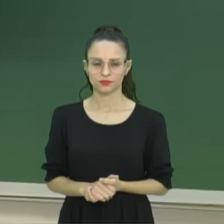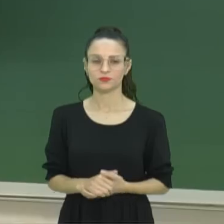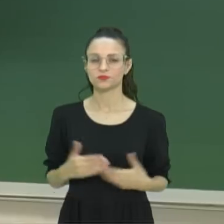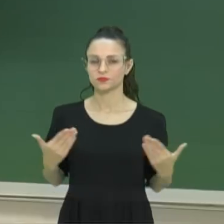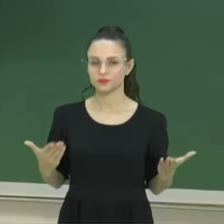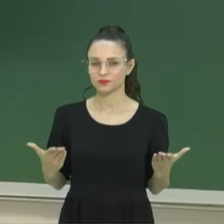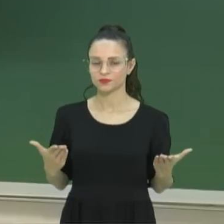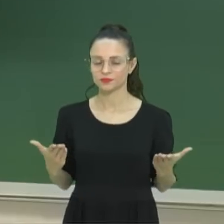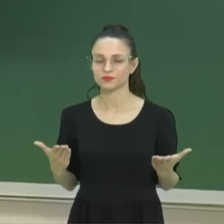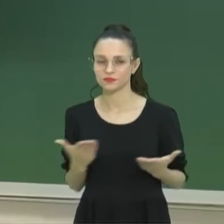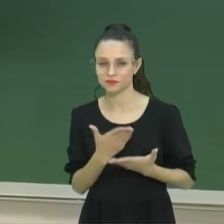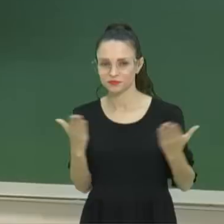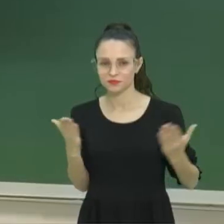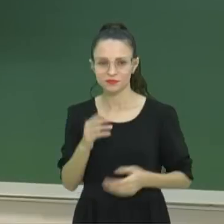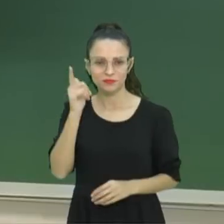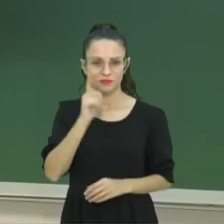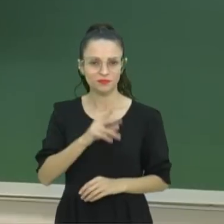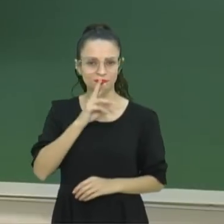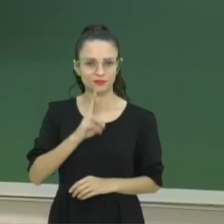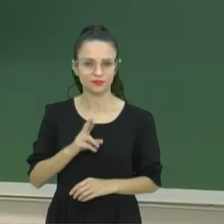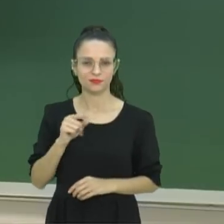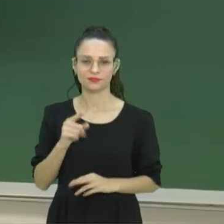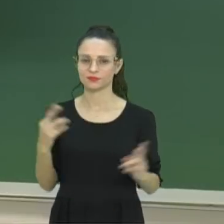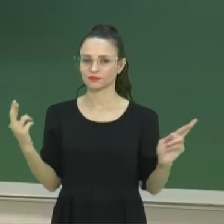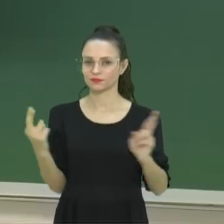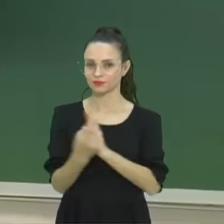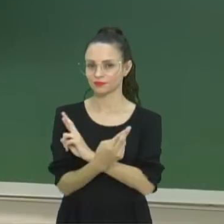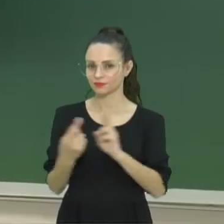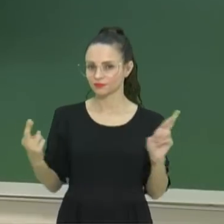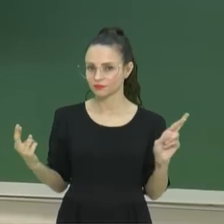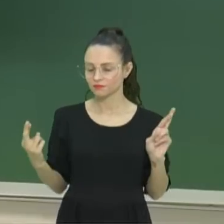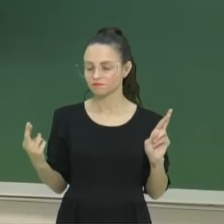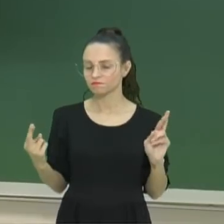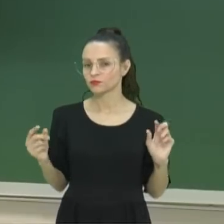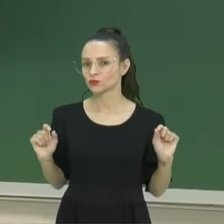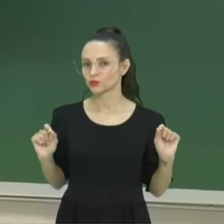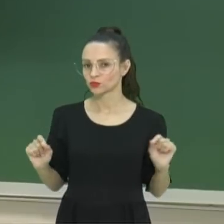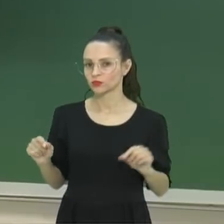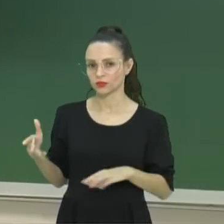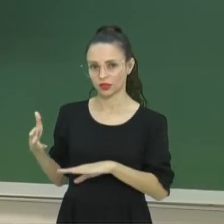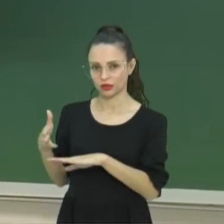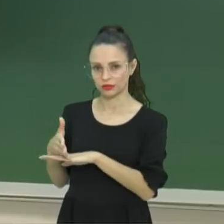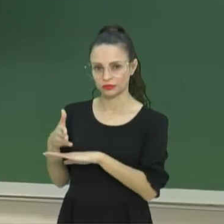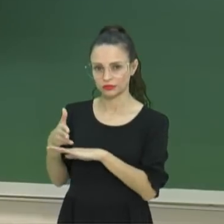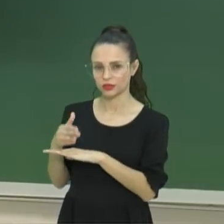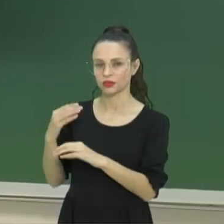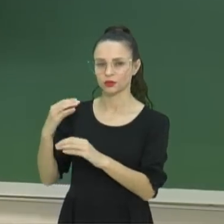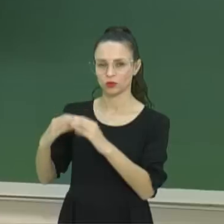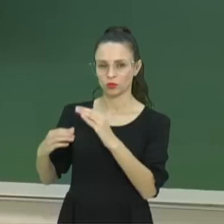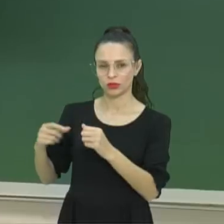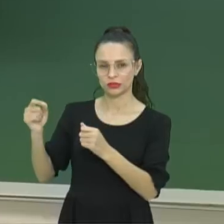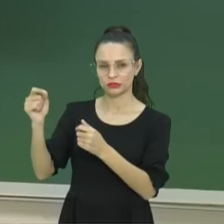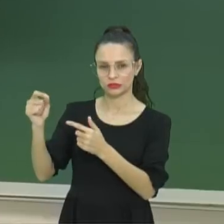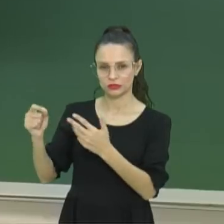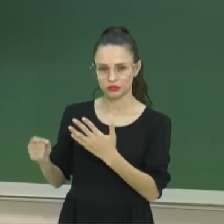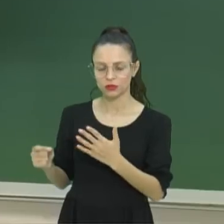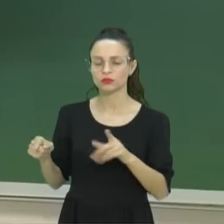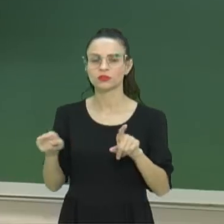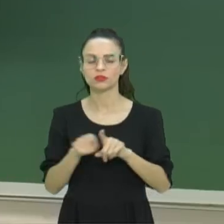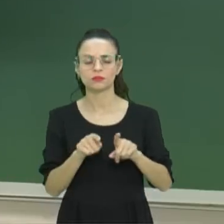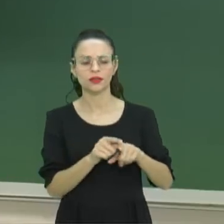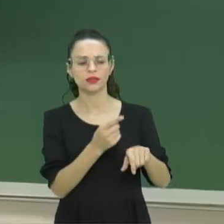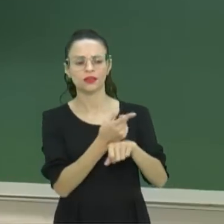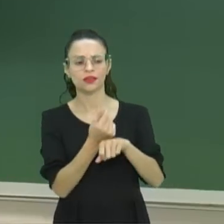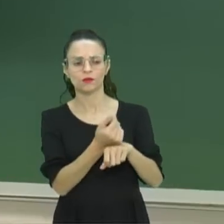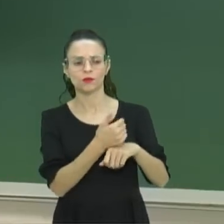E aí, pessoal, conseguiram fazer essa relação entre o acesso aos meios de comunicação e o desenvolvimento